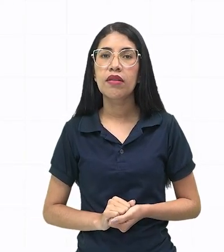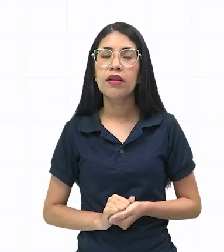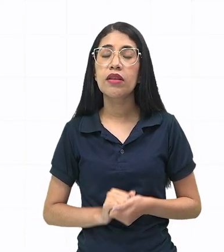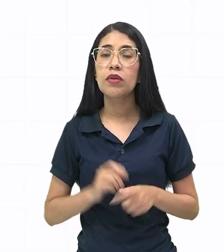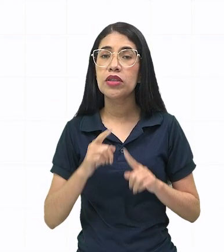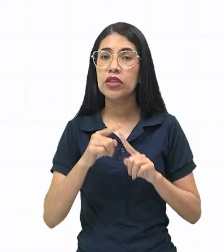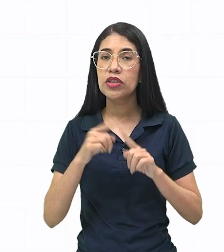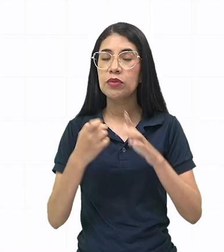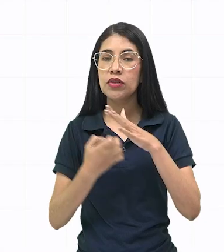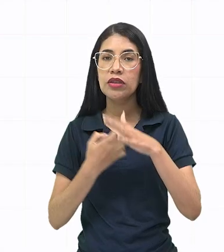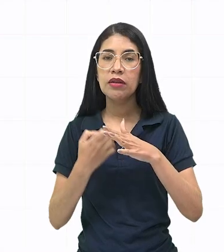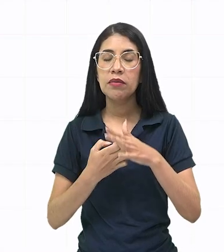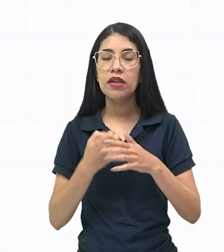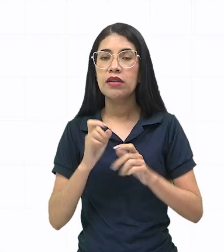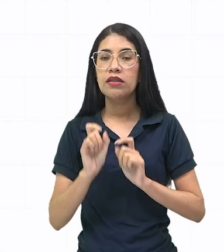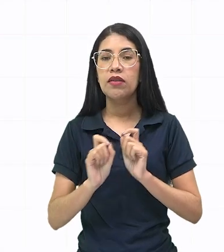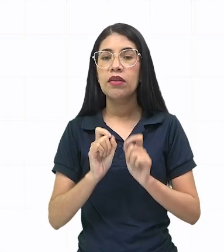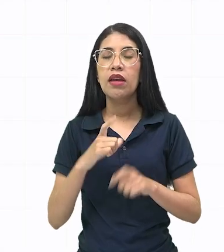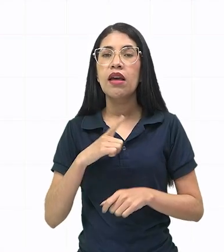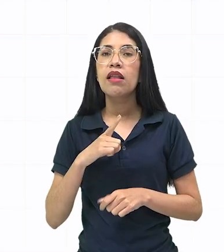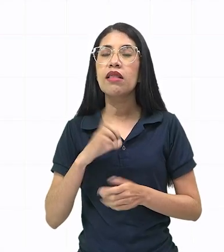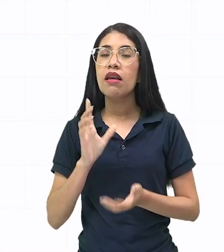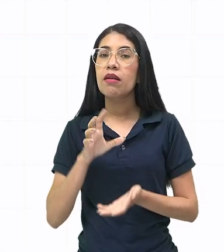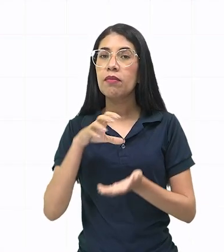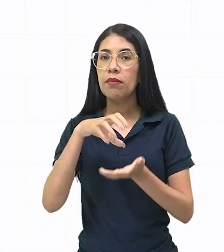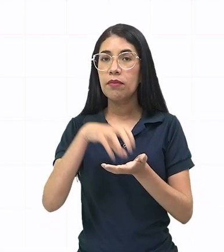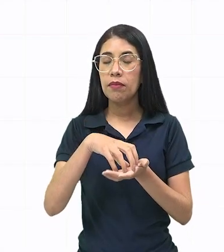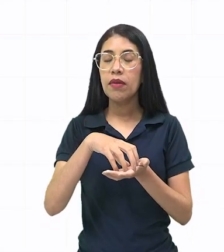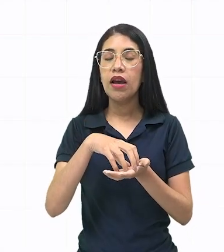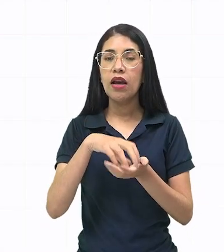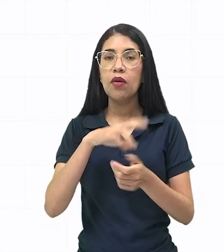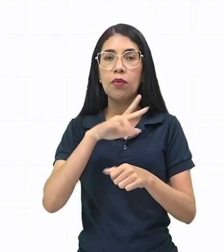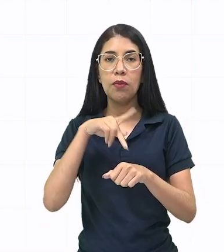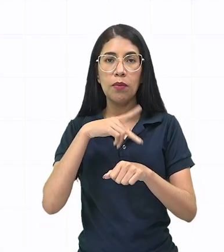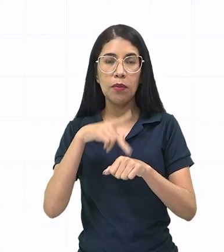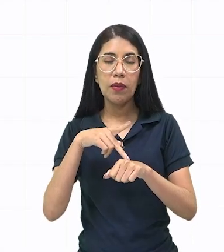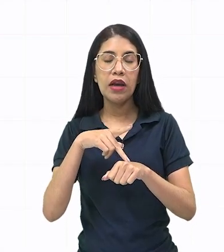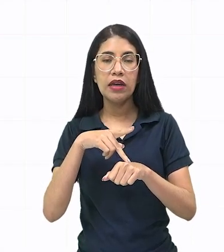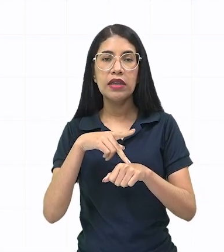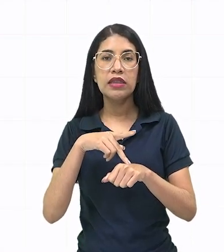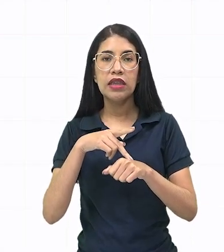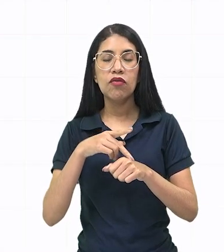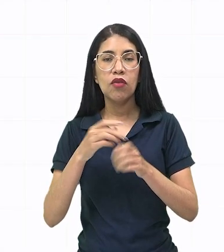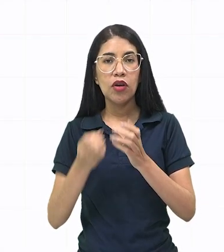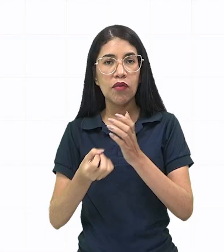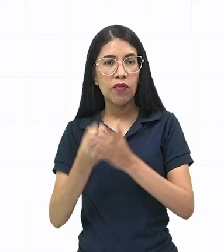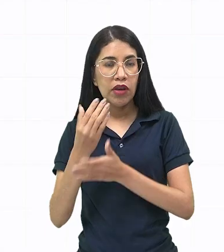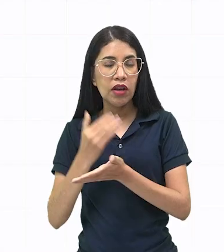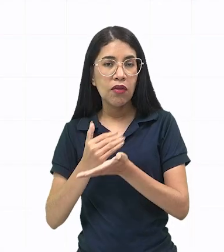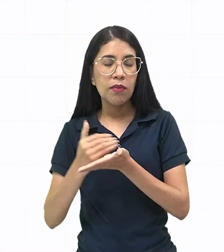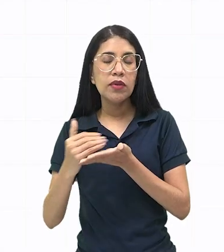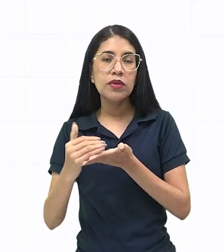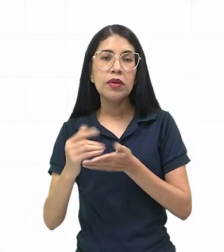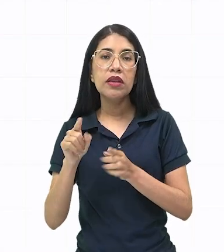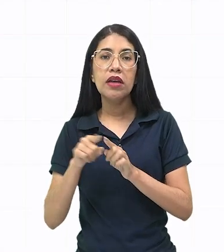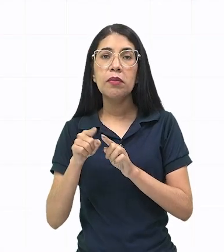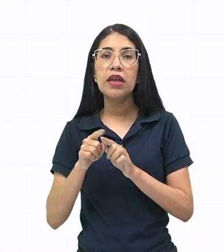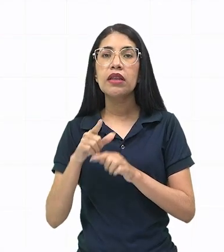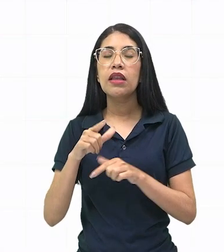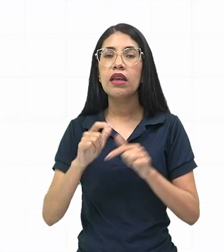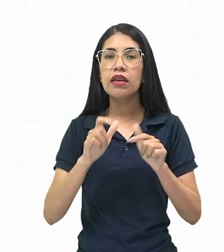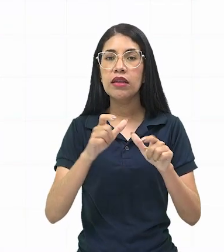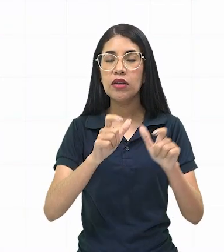empresas transnacionais como aquela que possui a matriz em seu país de origem, onde elas nasceram, né? E atuam em outros